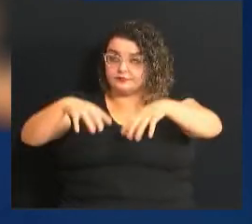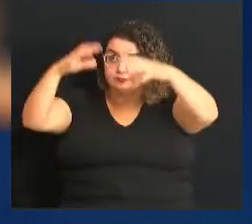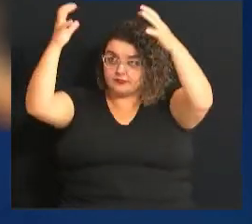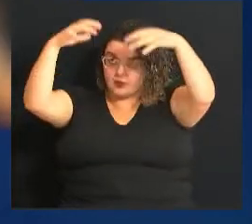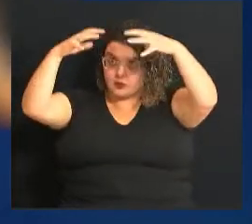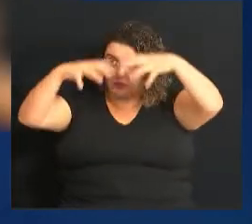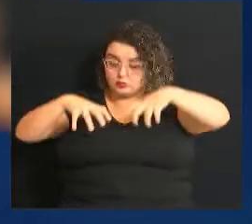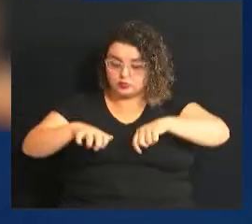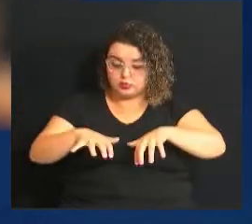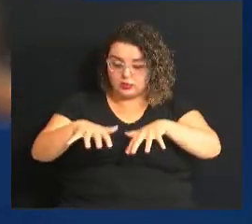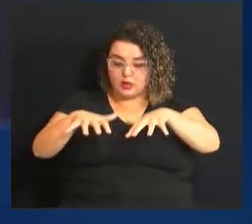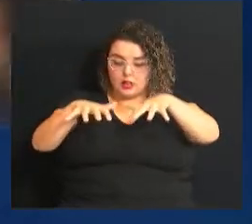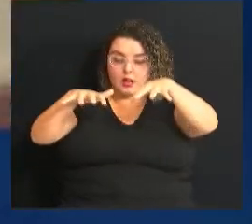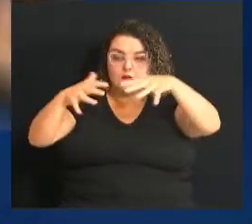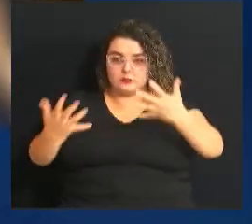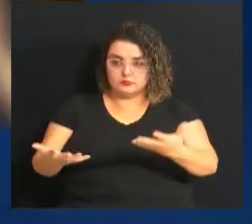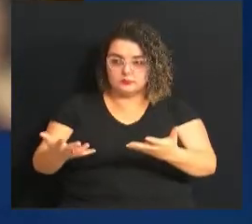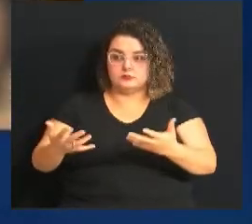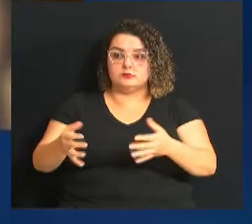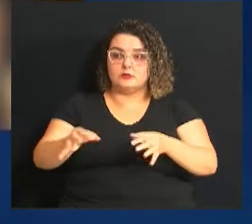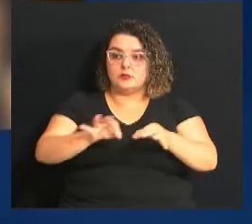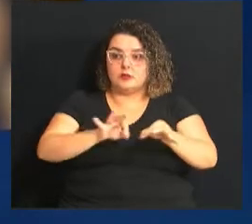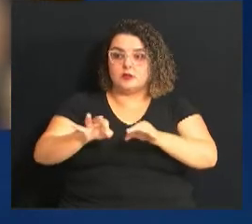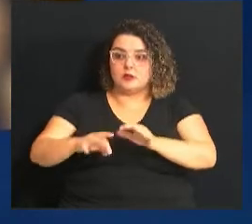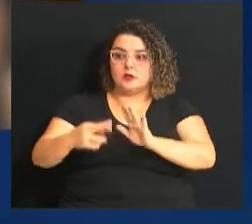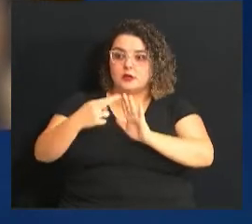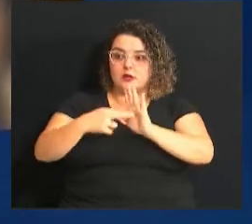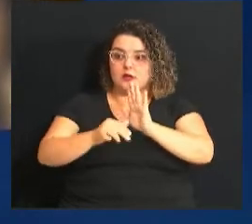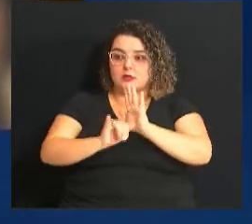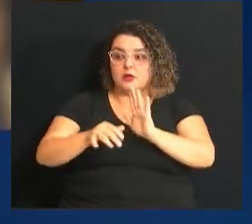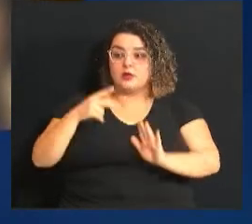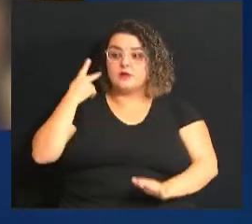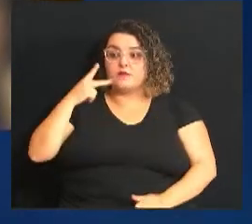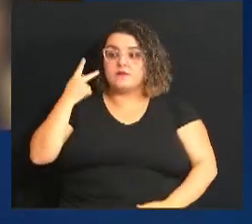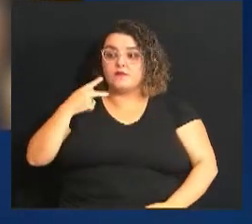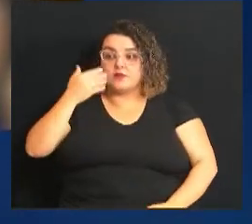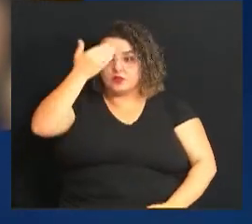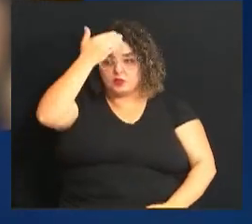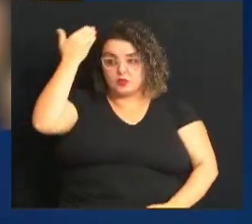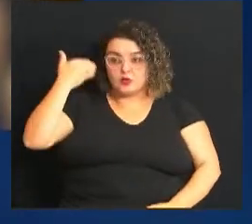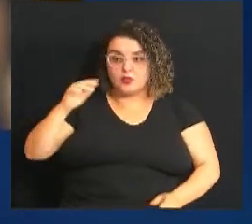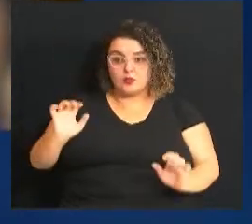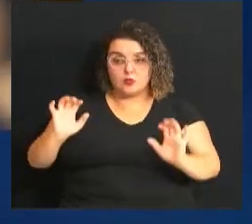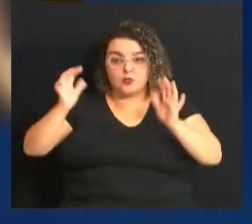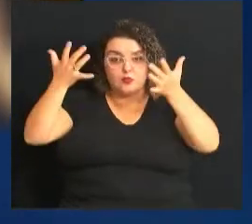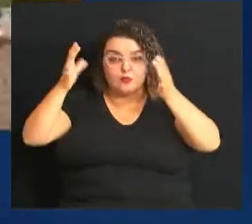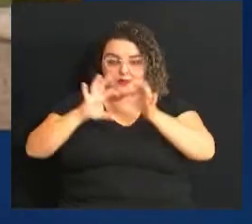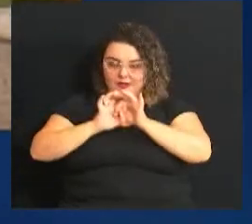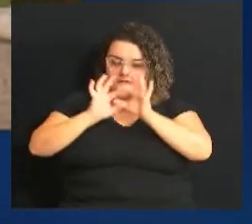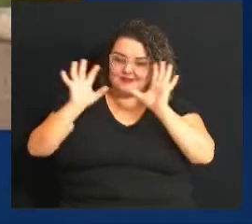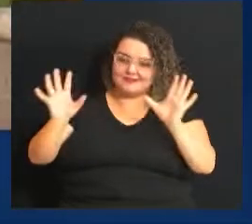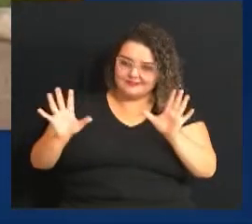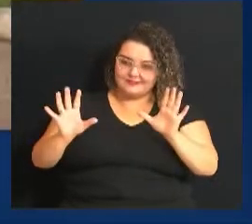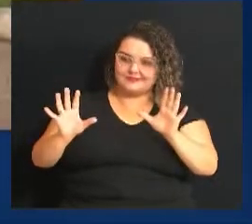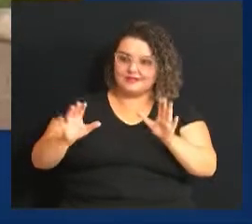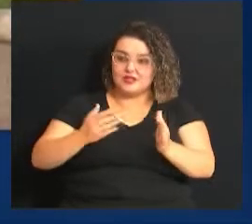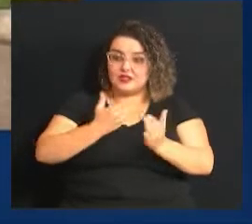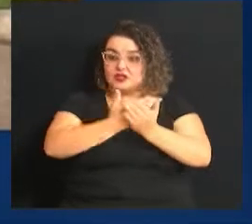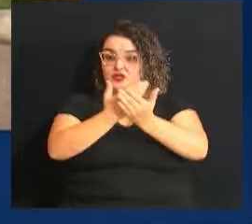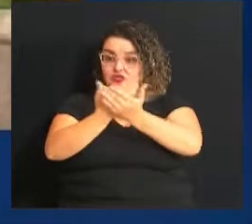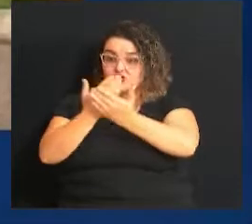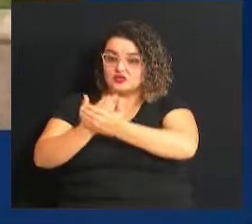prepara relatório final. Vereadora Débora Palermo comemora a autorização para a implantação de